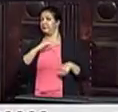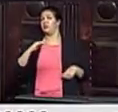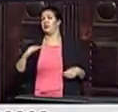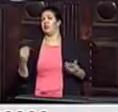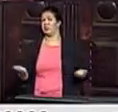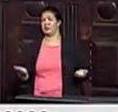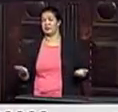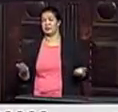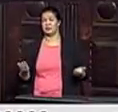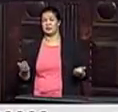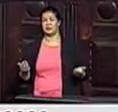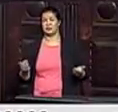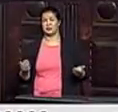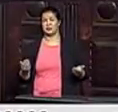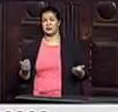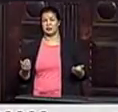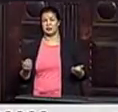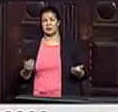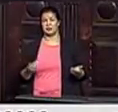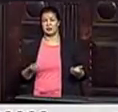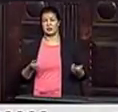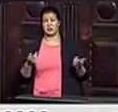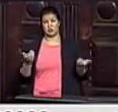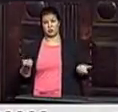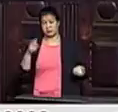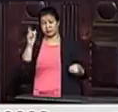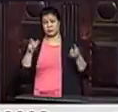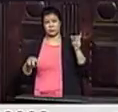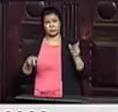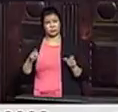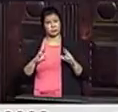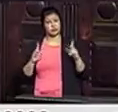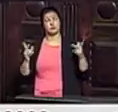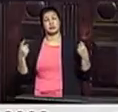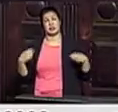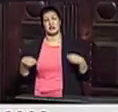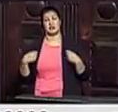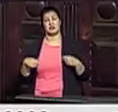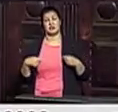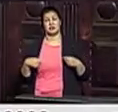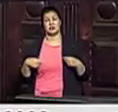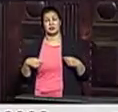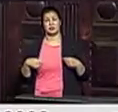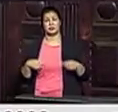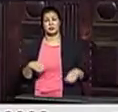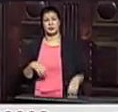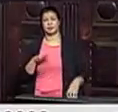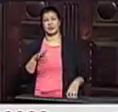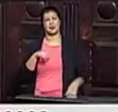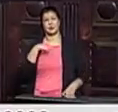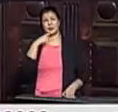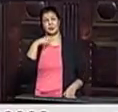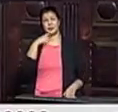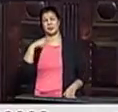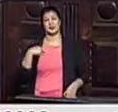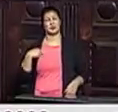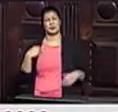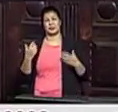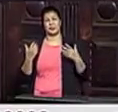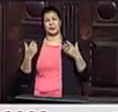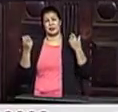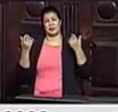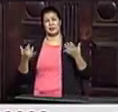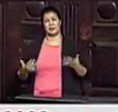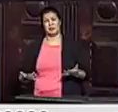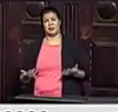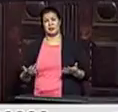seja pessoa jurídica. E cá entre nós, Não adianta querer dizer que vai ter